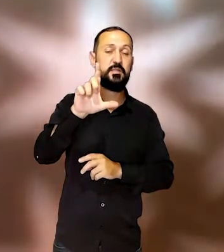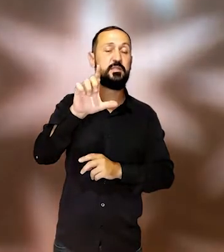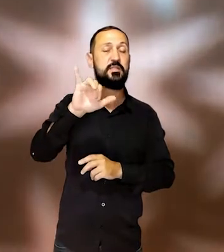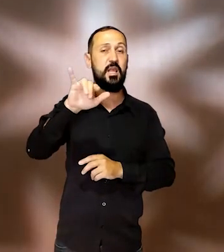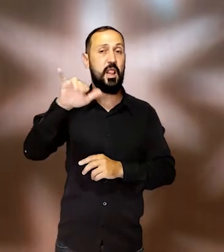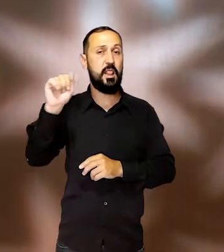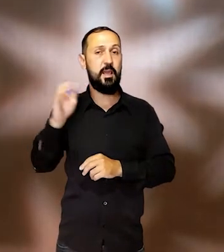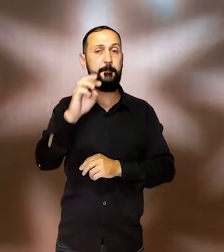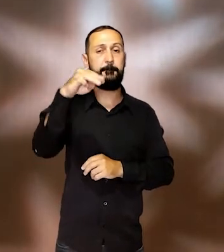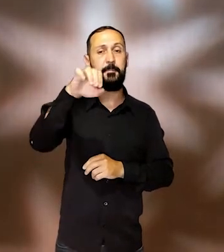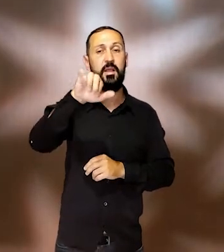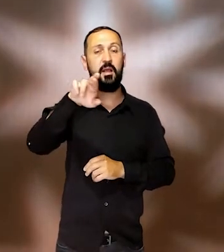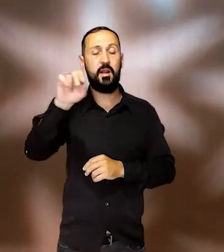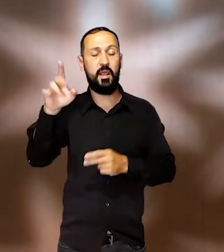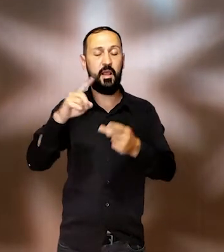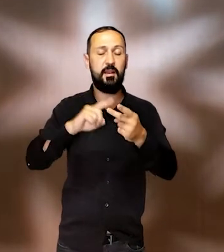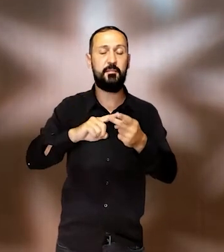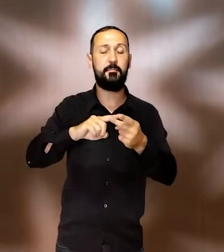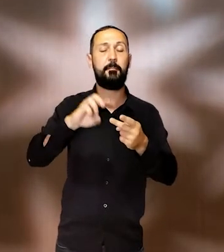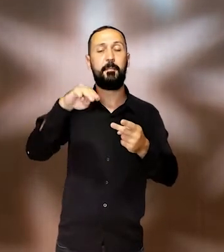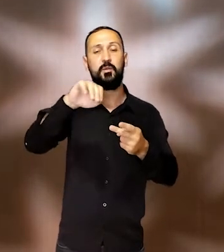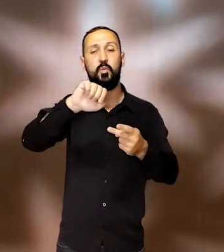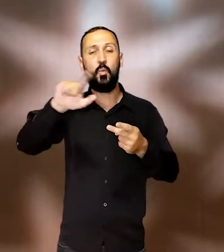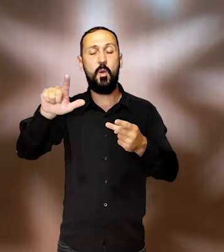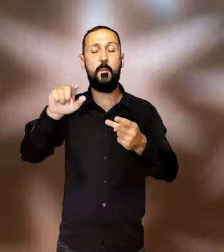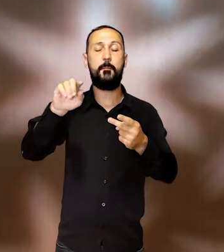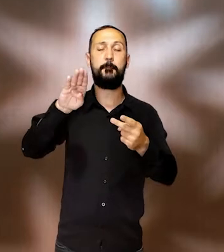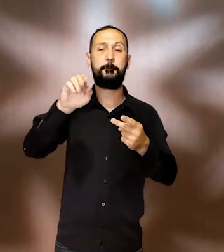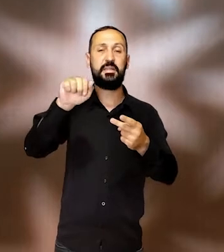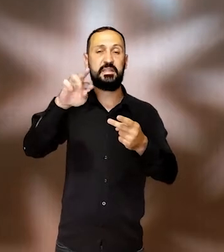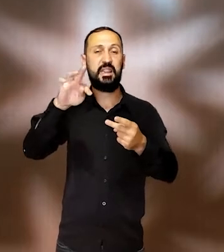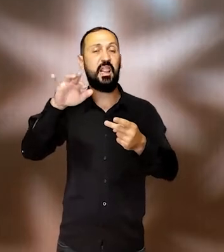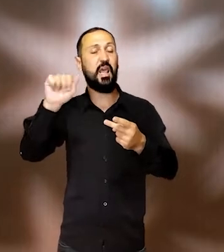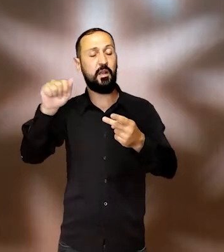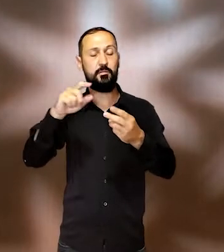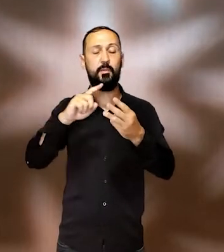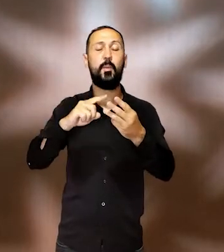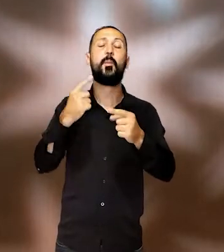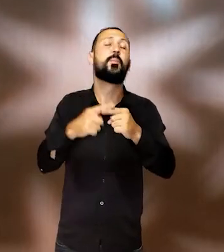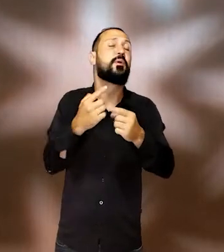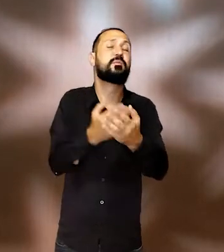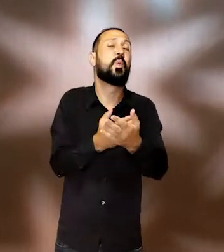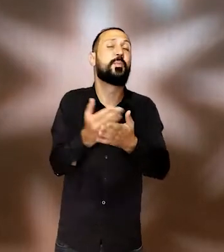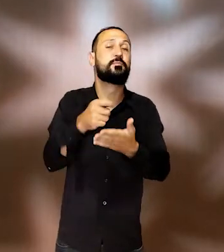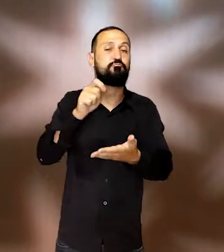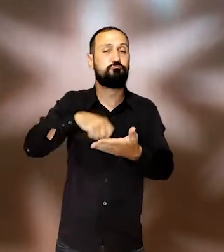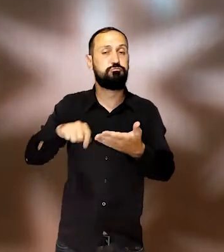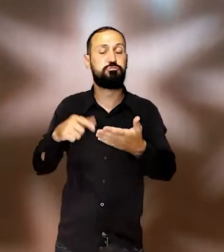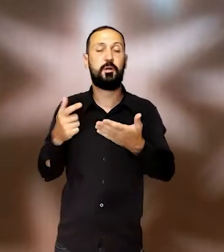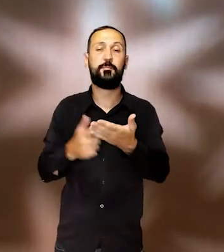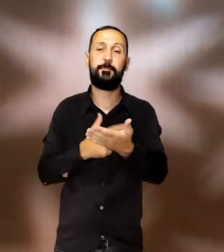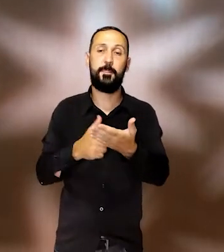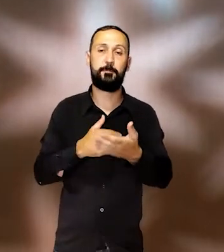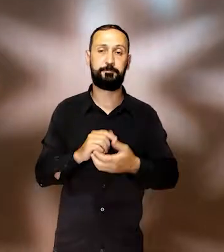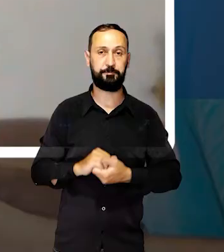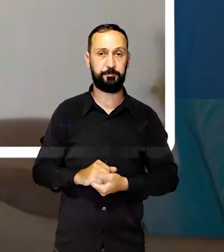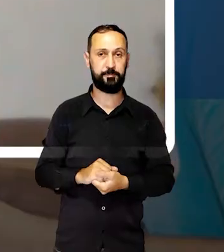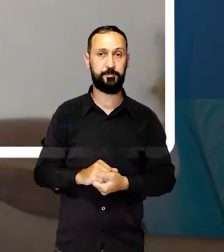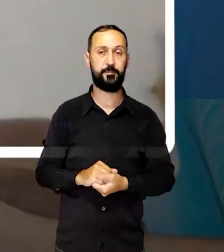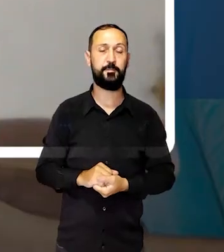Meirelles, Carlos Drummond de Andrade e Manuel Bandeira, e por qual motivo você começou a escrever livros,